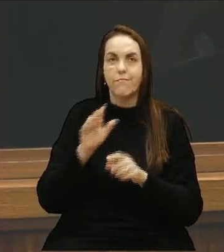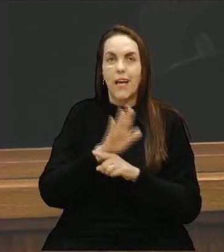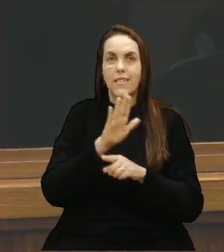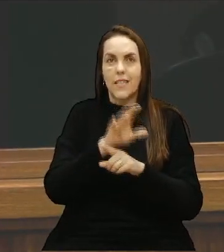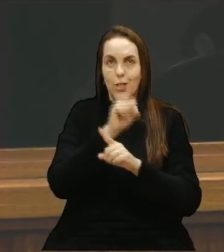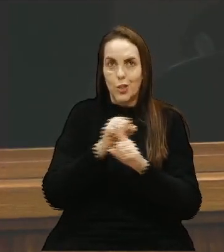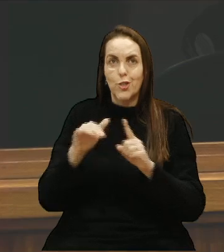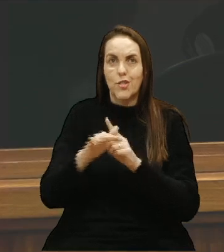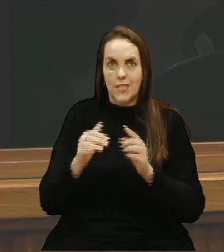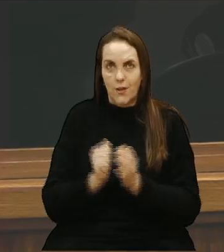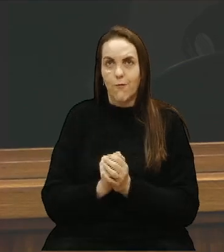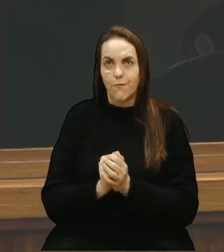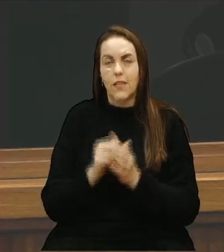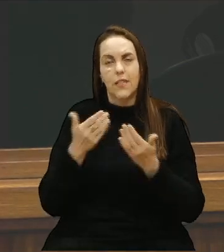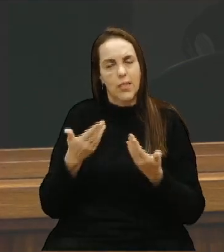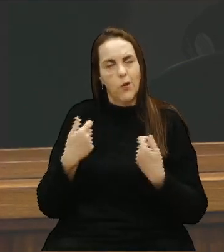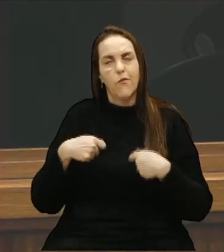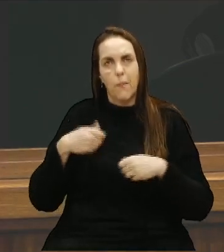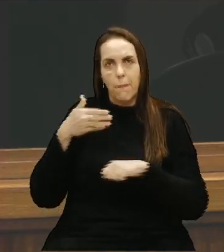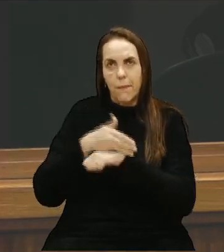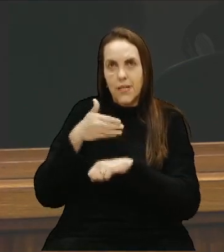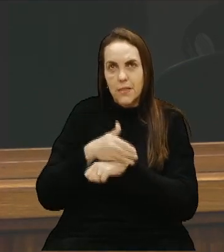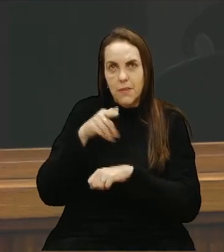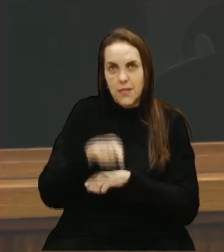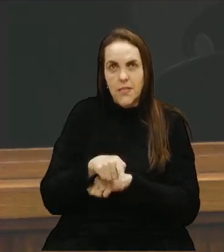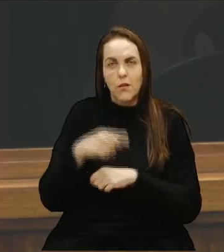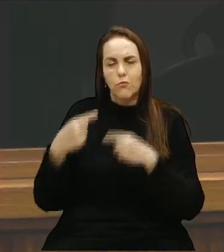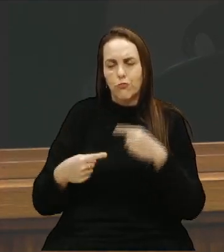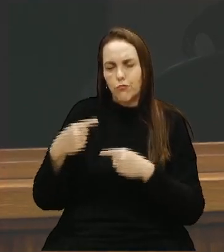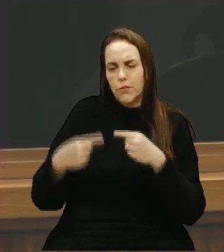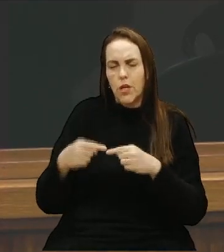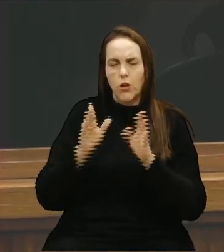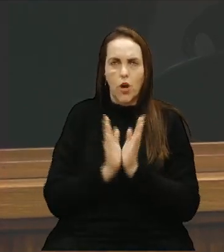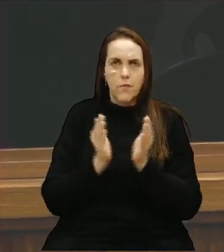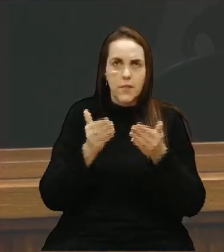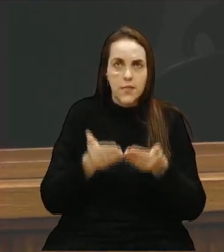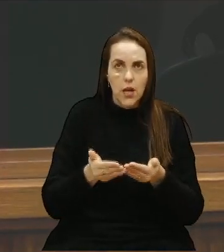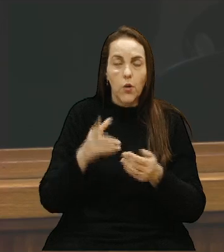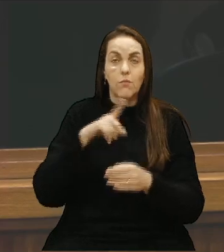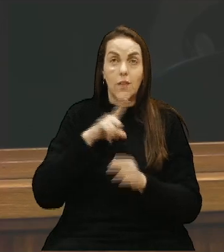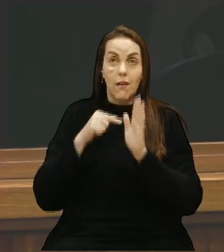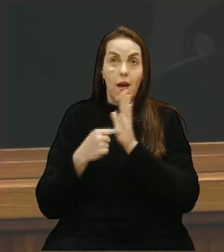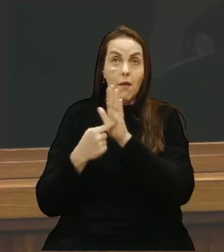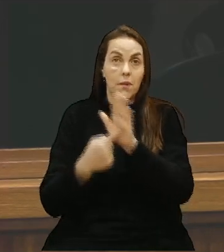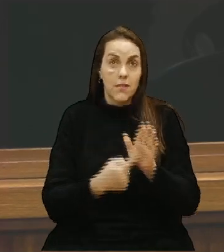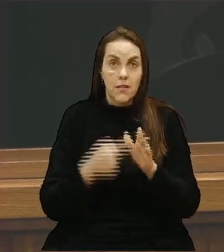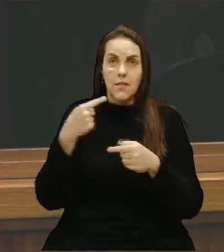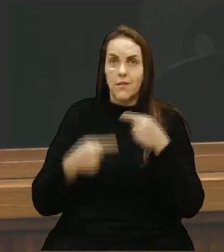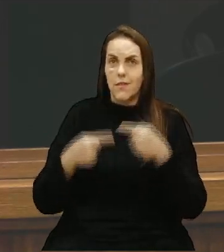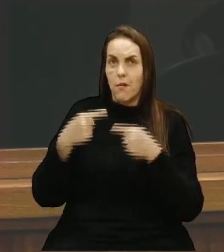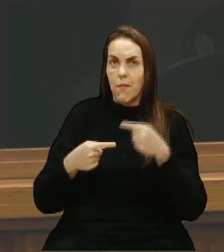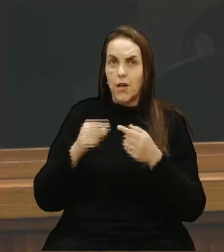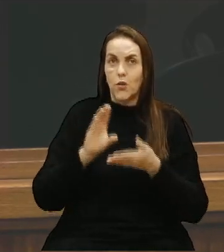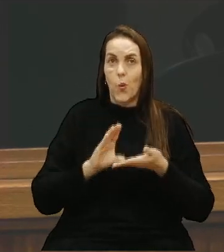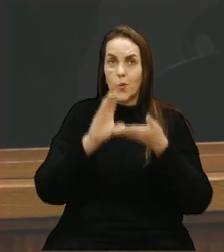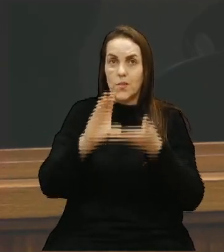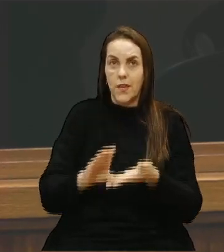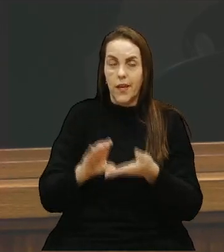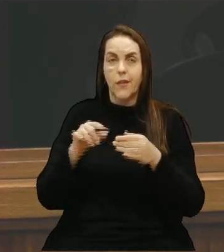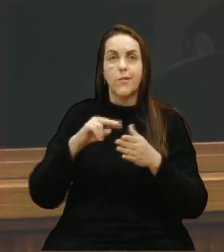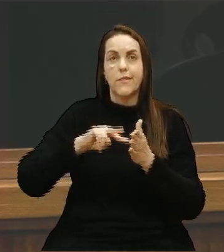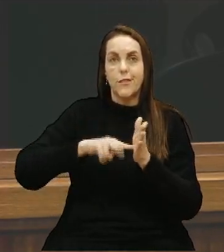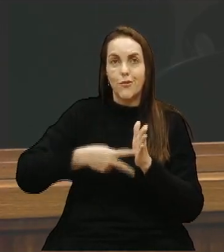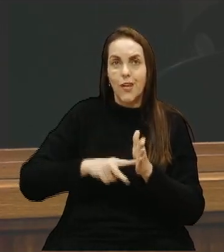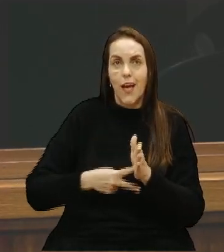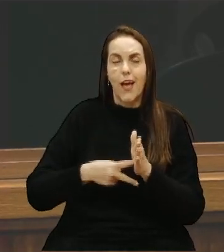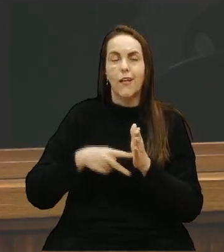social. Então, estaremos participando ali das discussões da comissão, vamos ter apresentações desse debate para o Conselho, para os sindicatos,